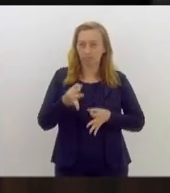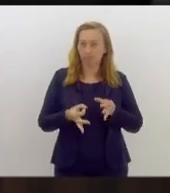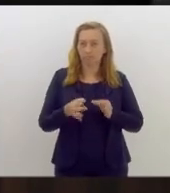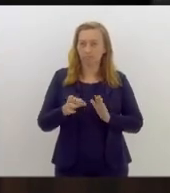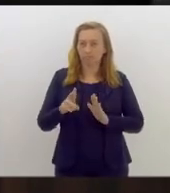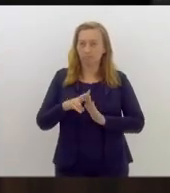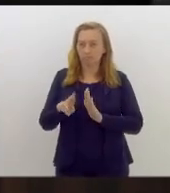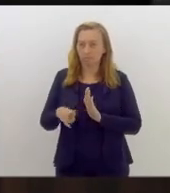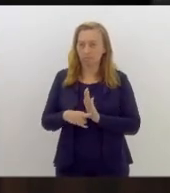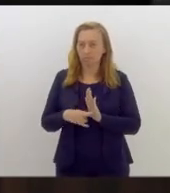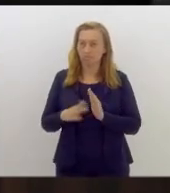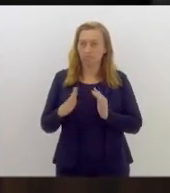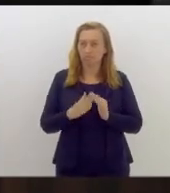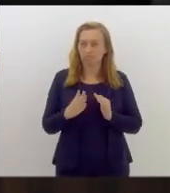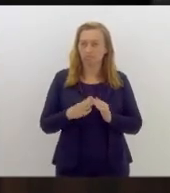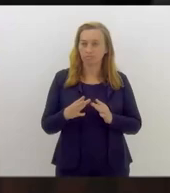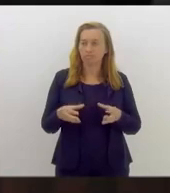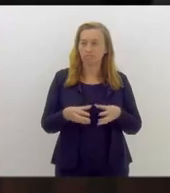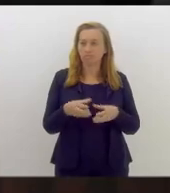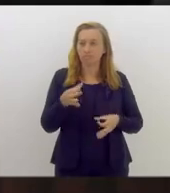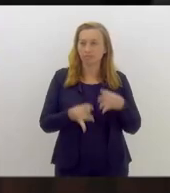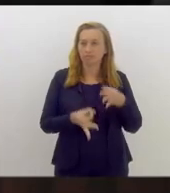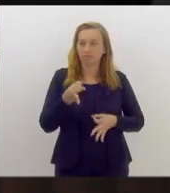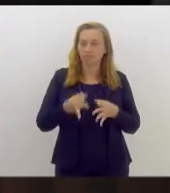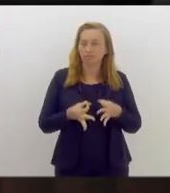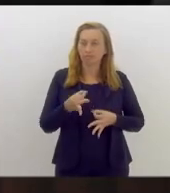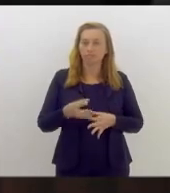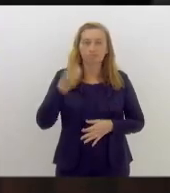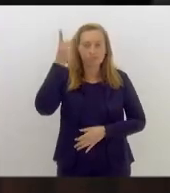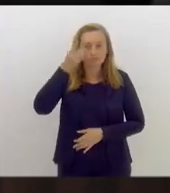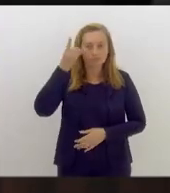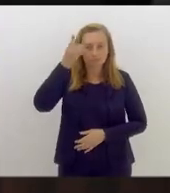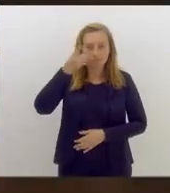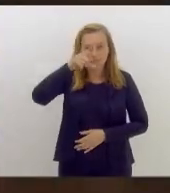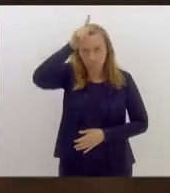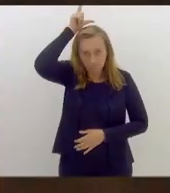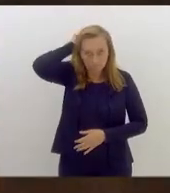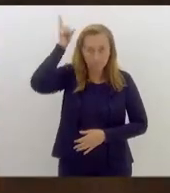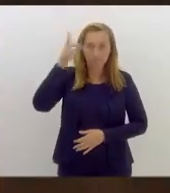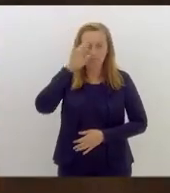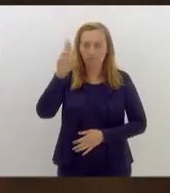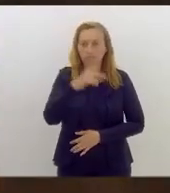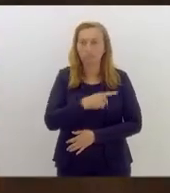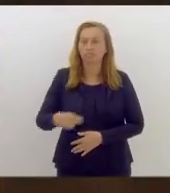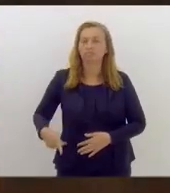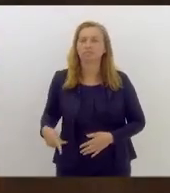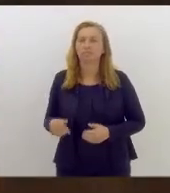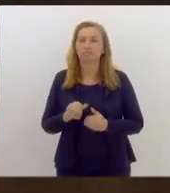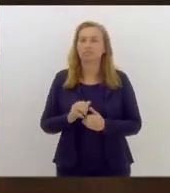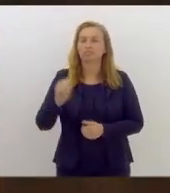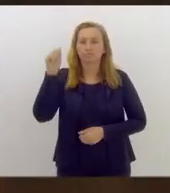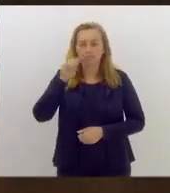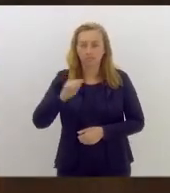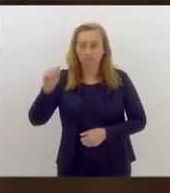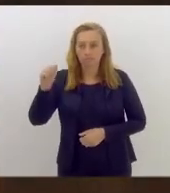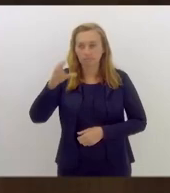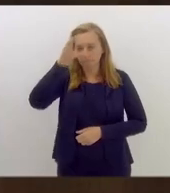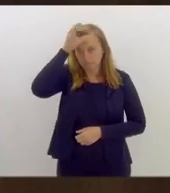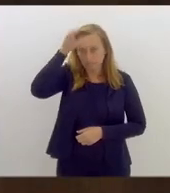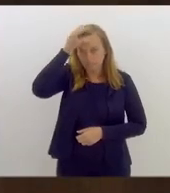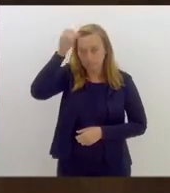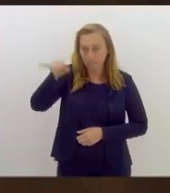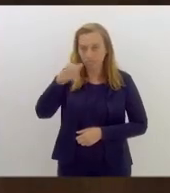normas internas. Para emitir parecer pela Comissão de Constituição e Justiça, deputado Luiz Paulo. Presidente, a assessoria da deputada Tia Ju